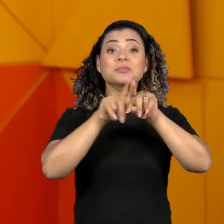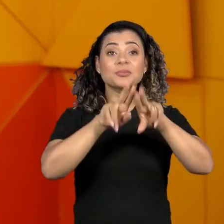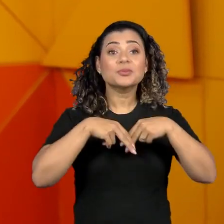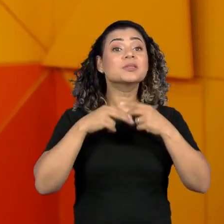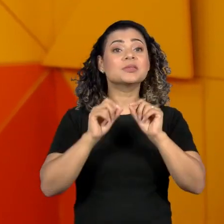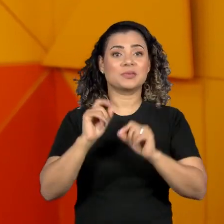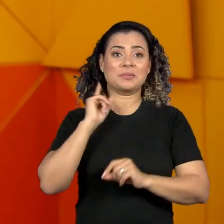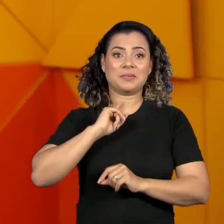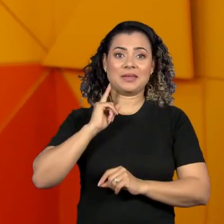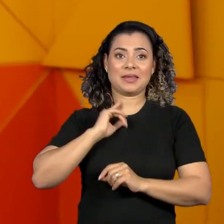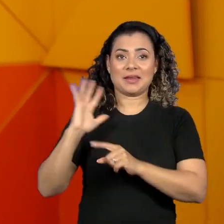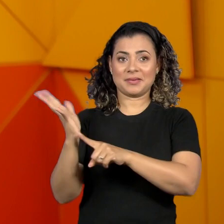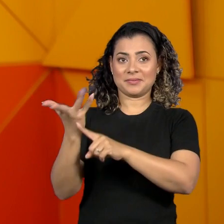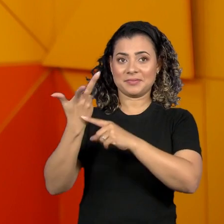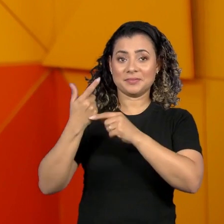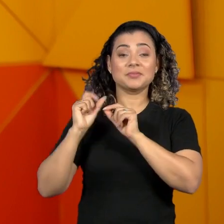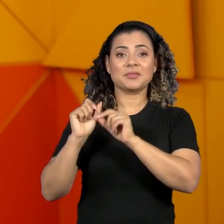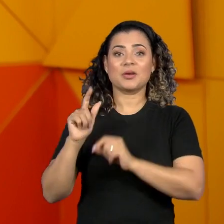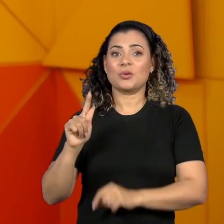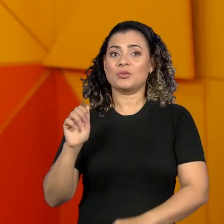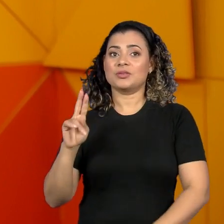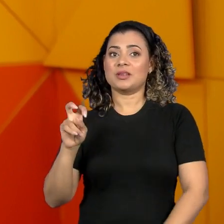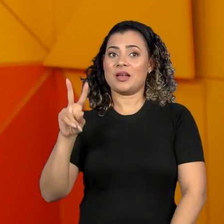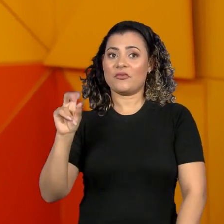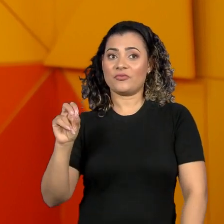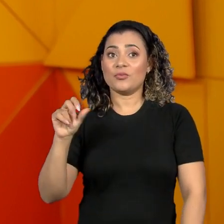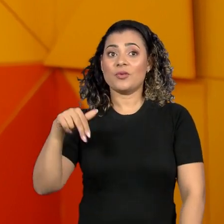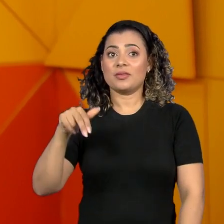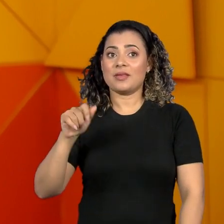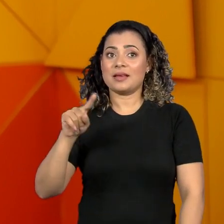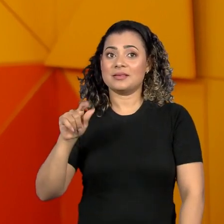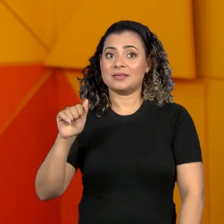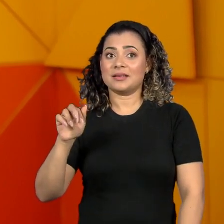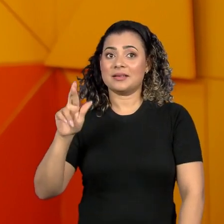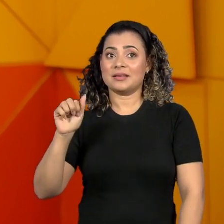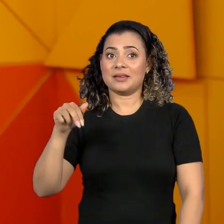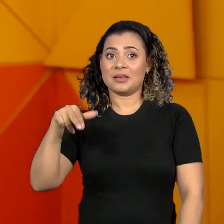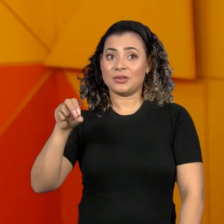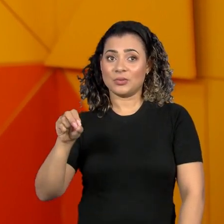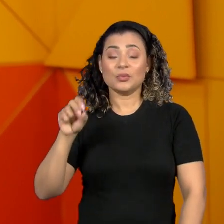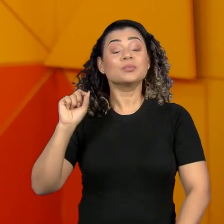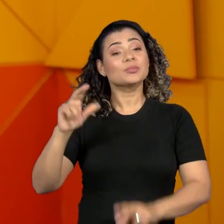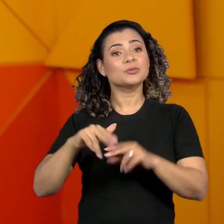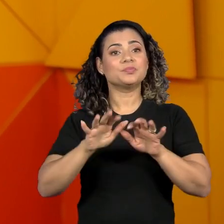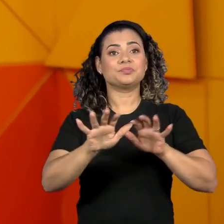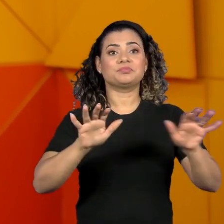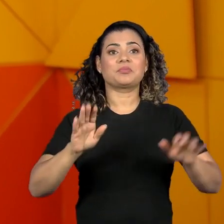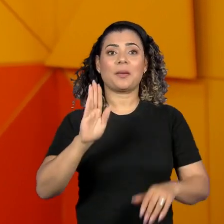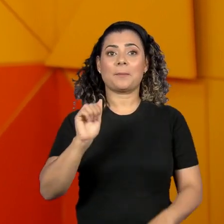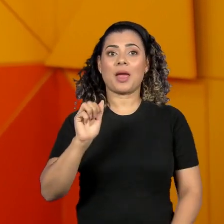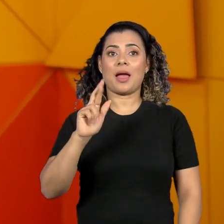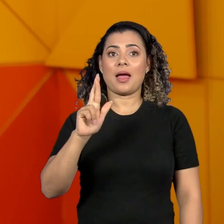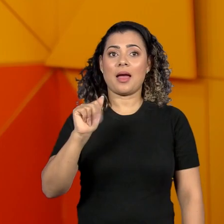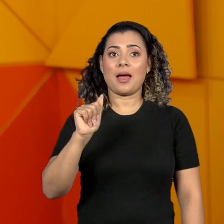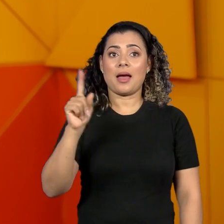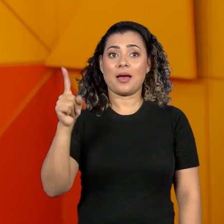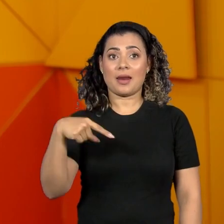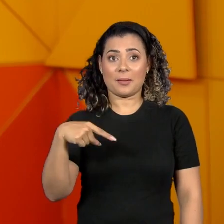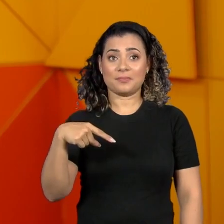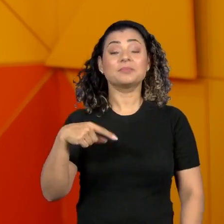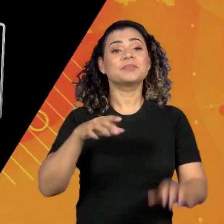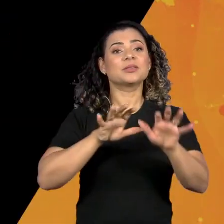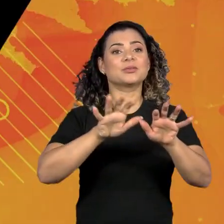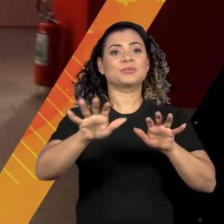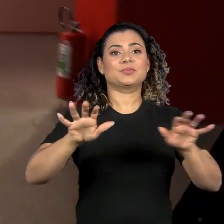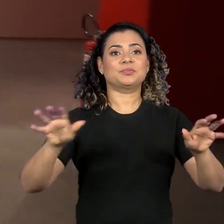artista mineiro Gustavo Nazareno concebeu a sua exposição Bará, em cartaz no Museu Afro Brasil Emanuel